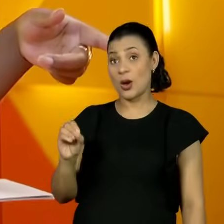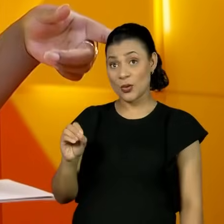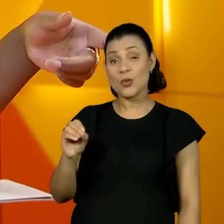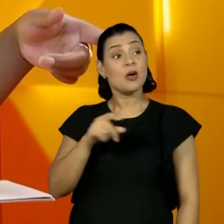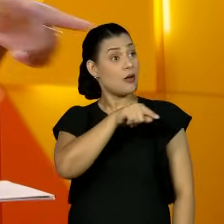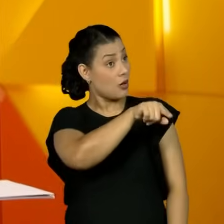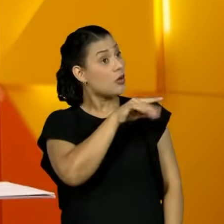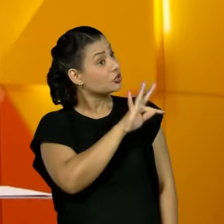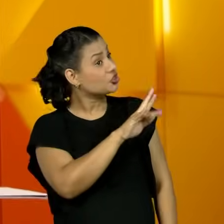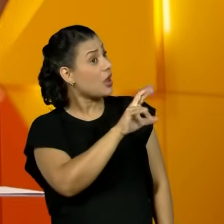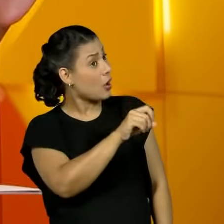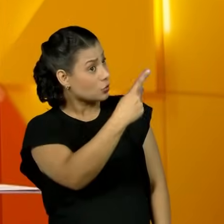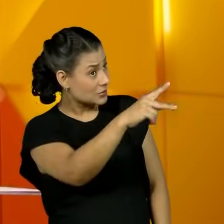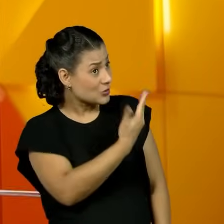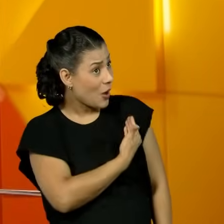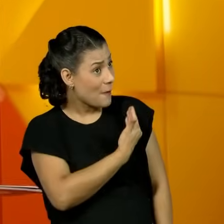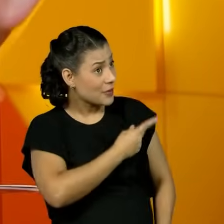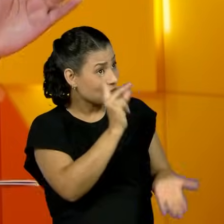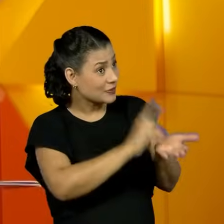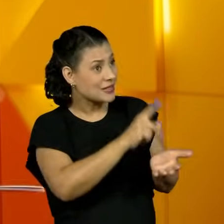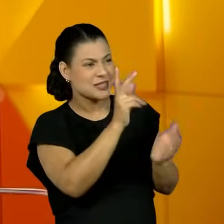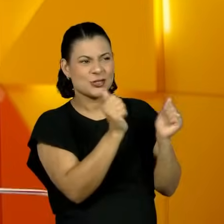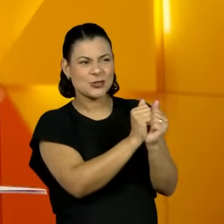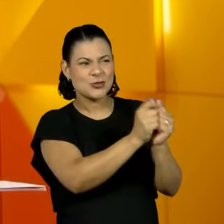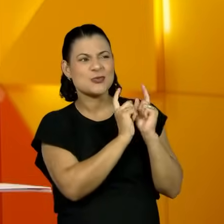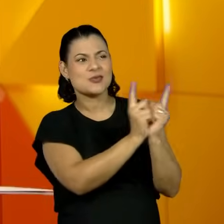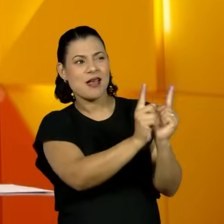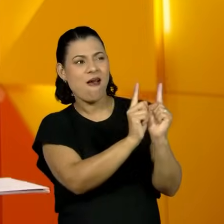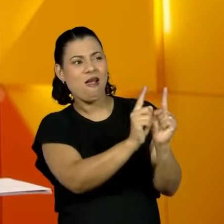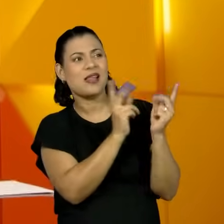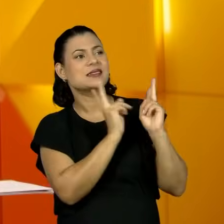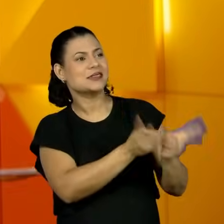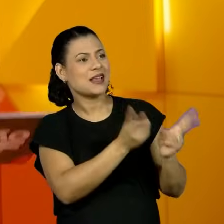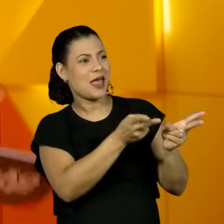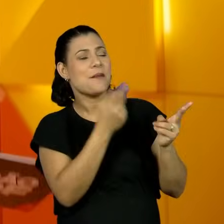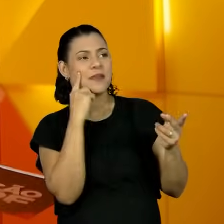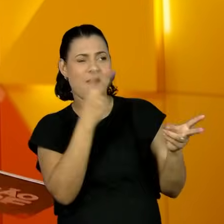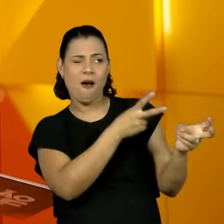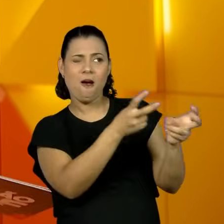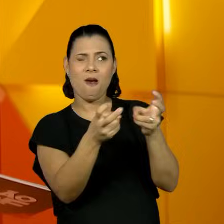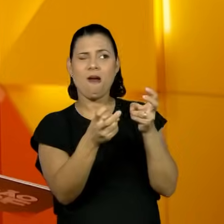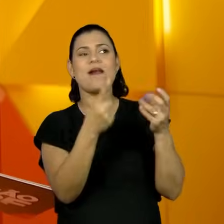aliás é seu amigo, vocês estão sempre no rolê juntos, acompanham aí essa